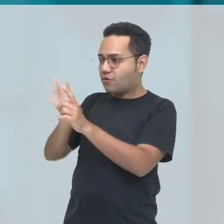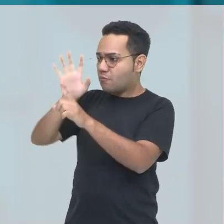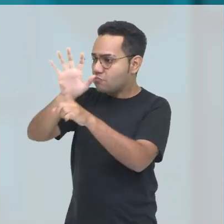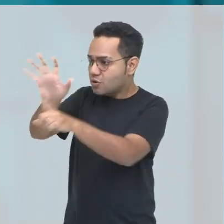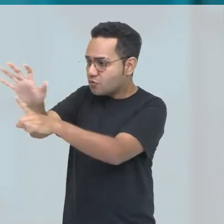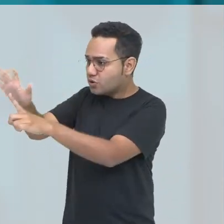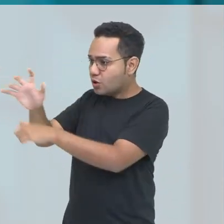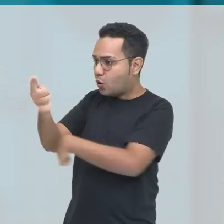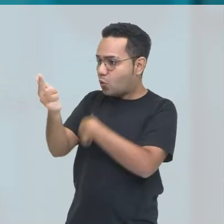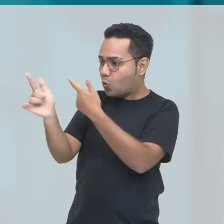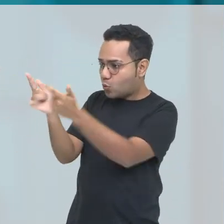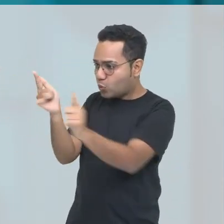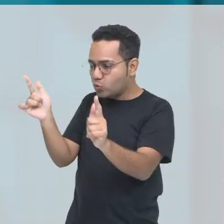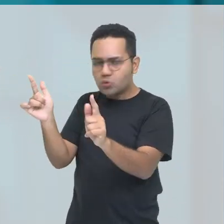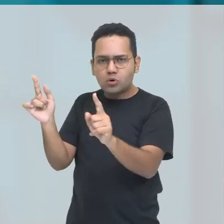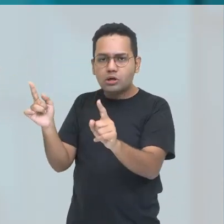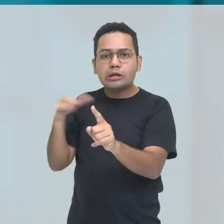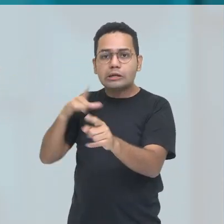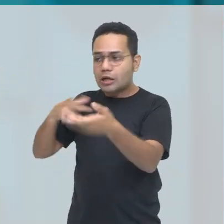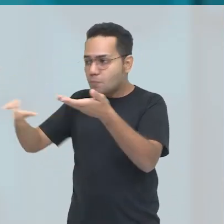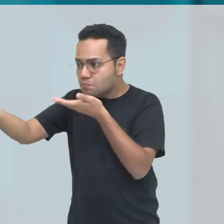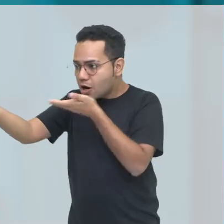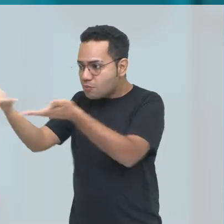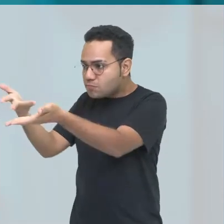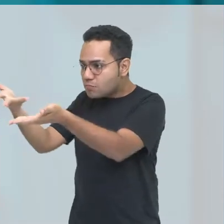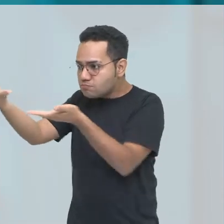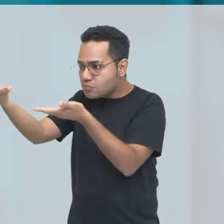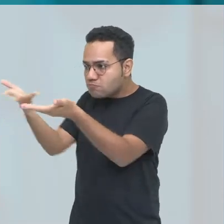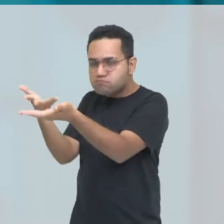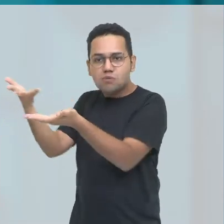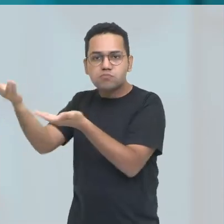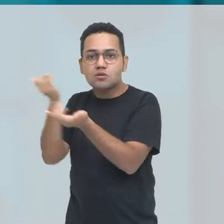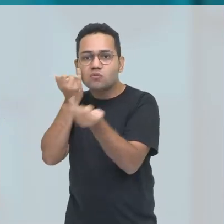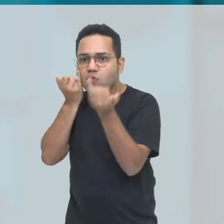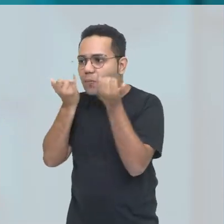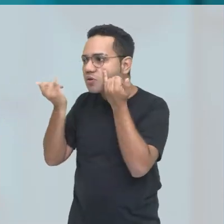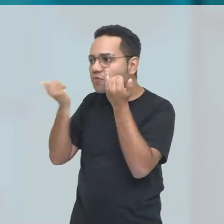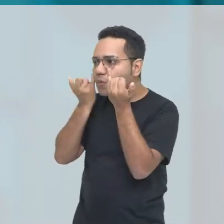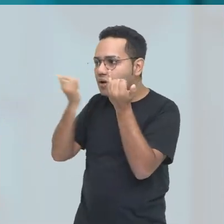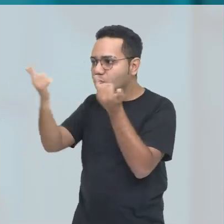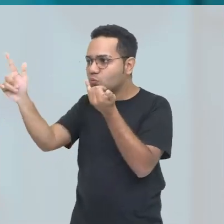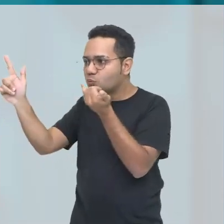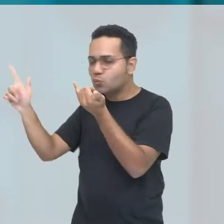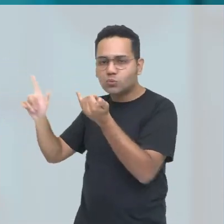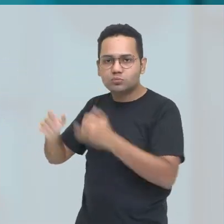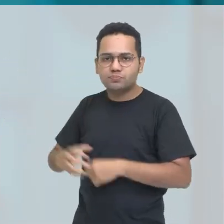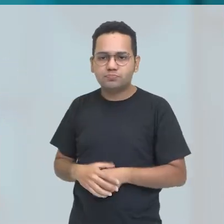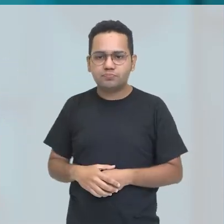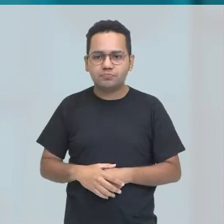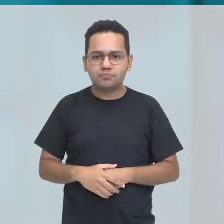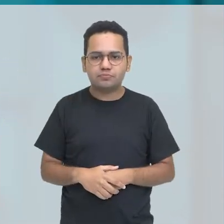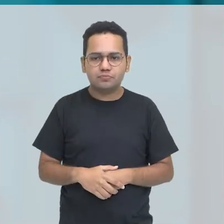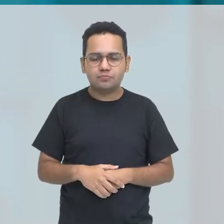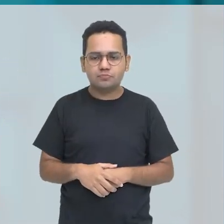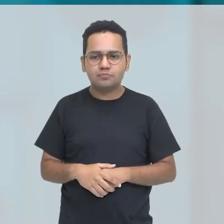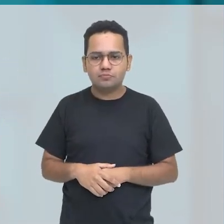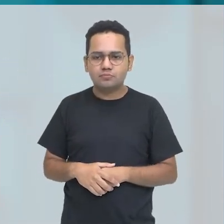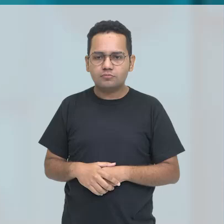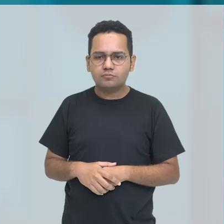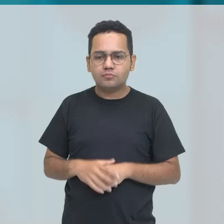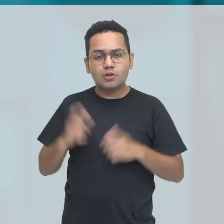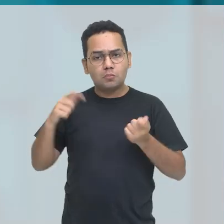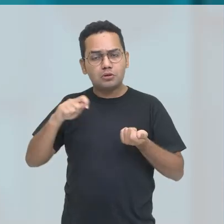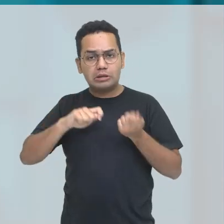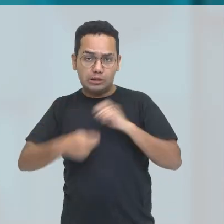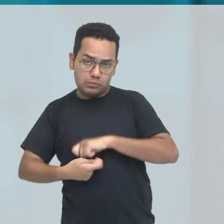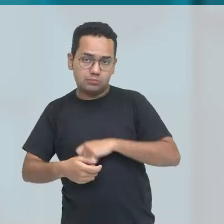então essa troca cultural ela é muito ampla, certo? E isso vai moldando. Então é possível, por exemplo, numa região